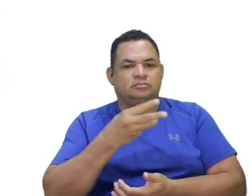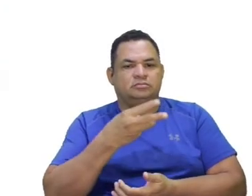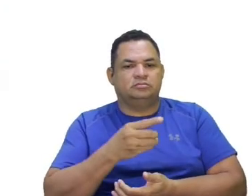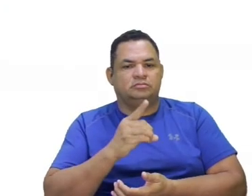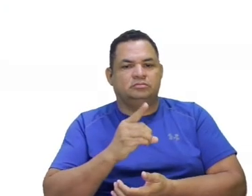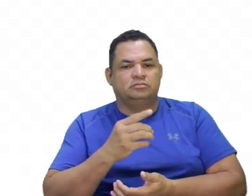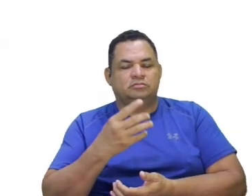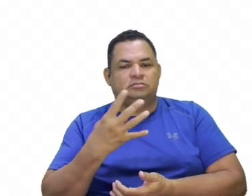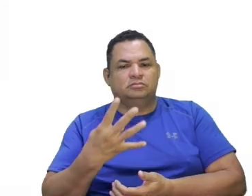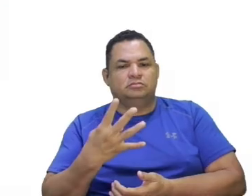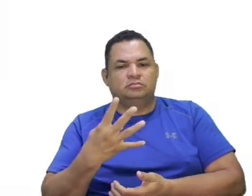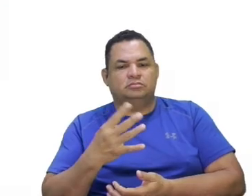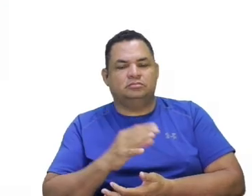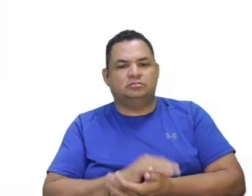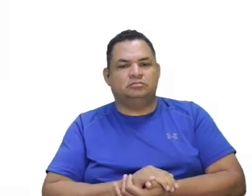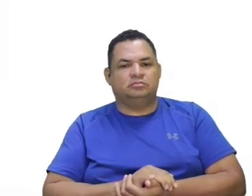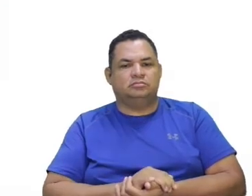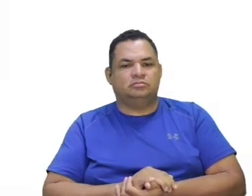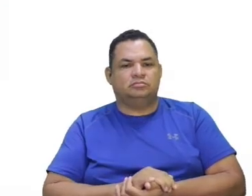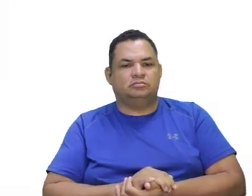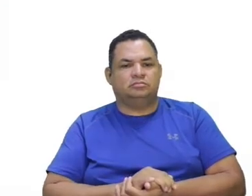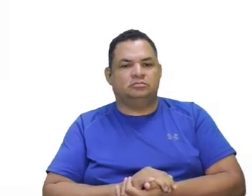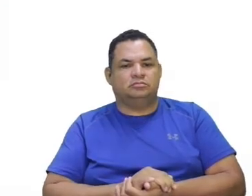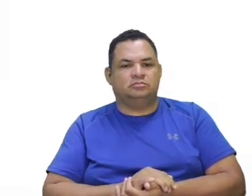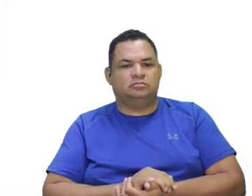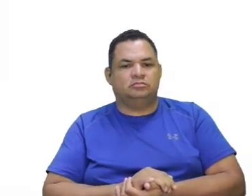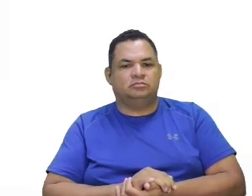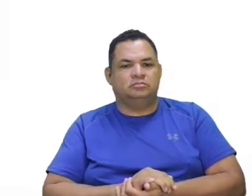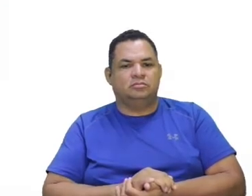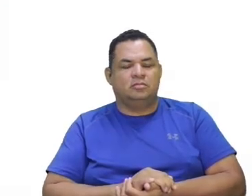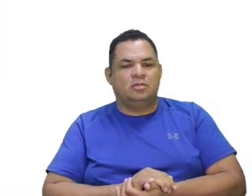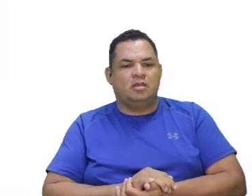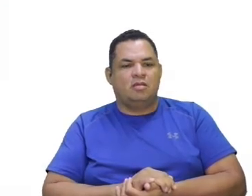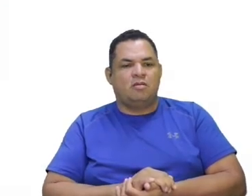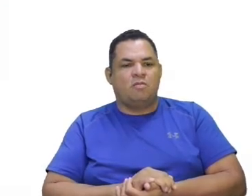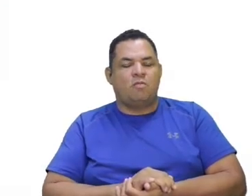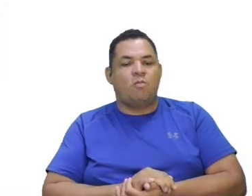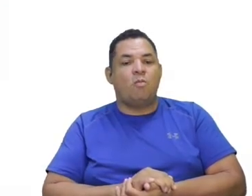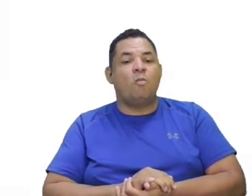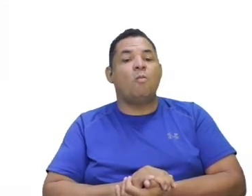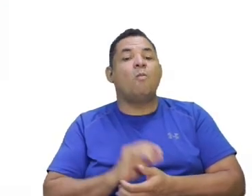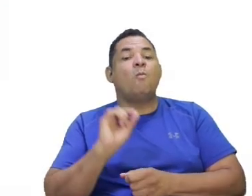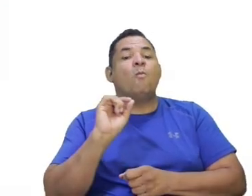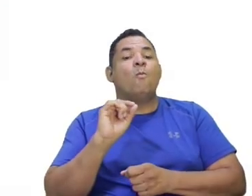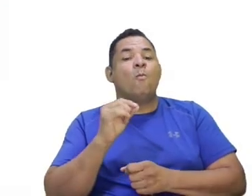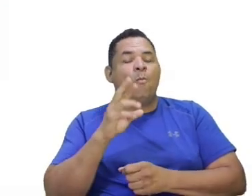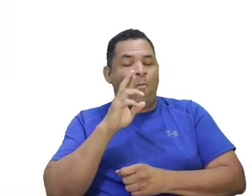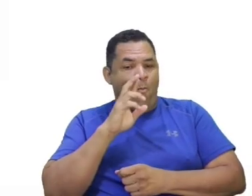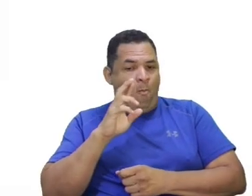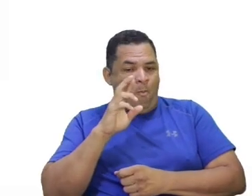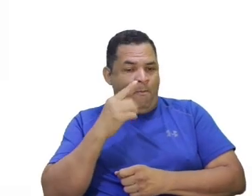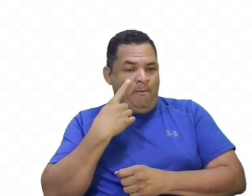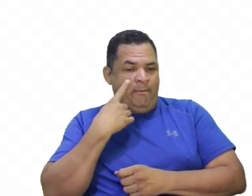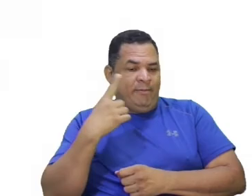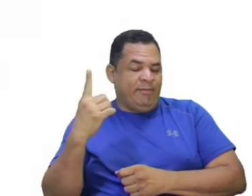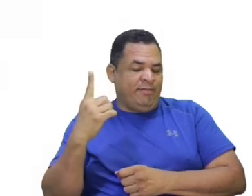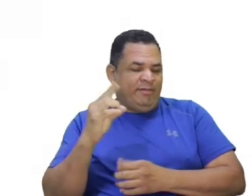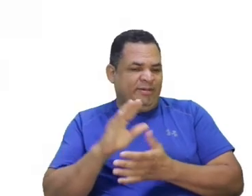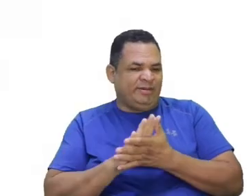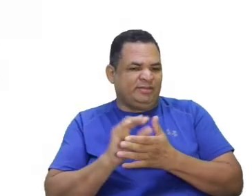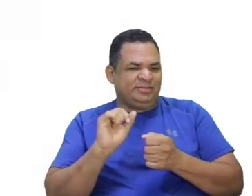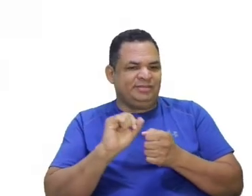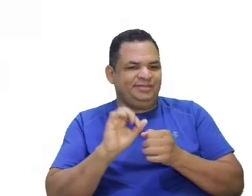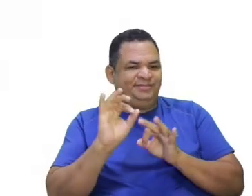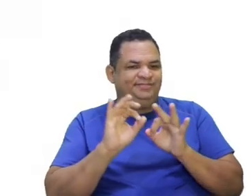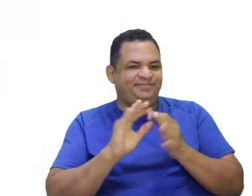3D4. Para o átomo neutro ficou assim, beleza. O que eu tenho que observar? Que eu